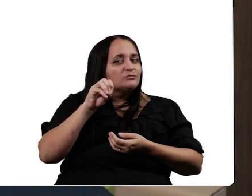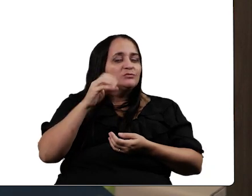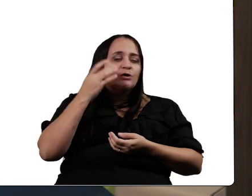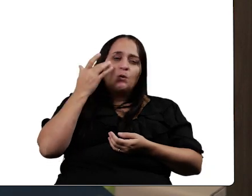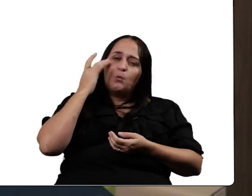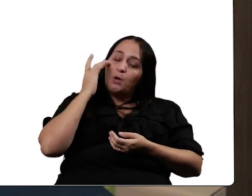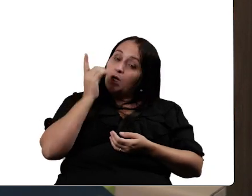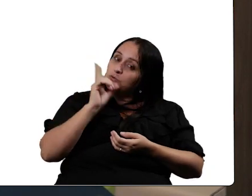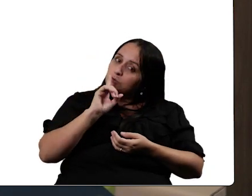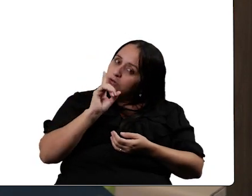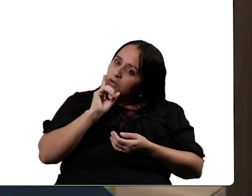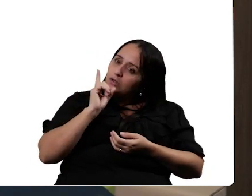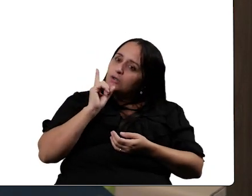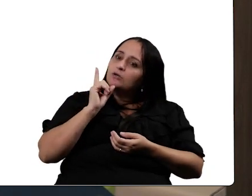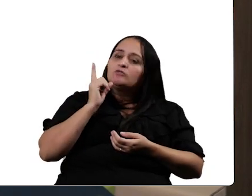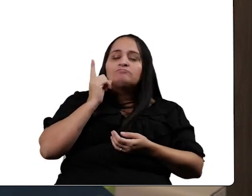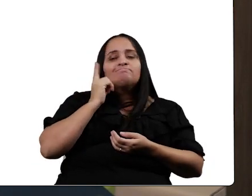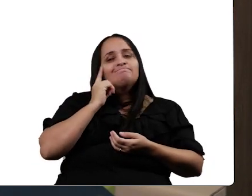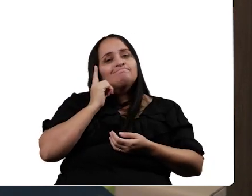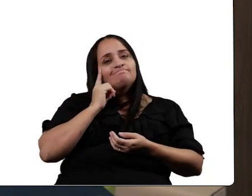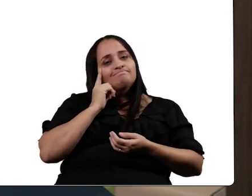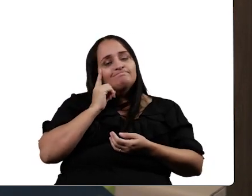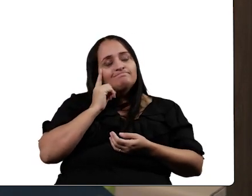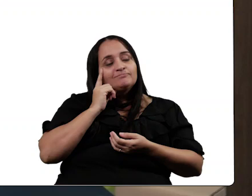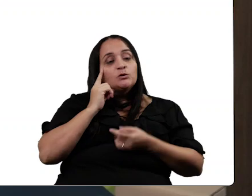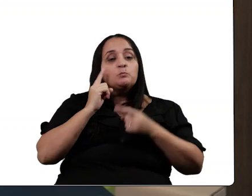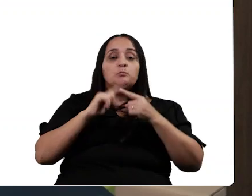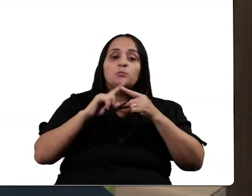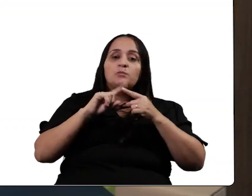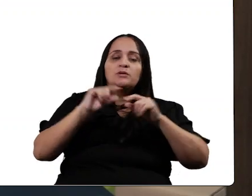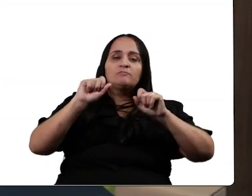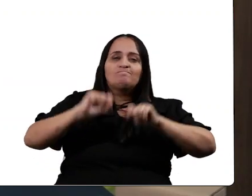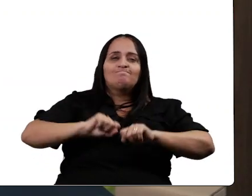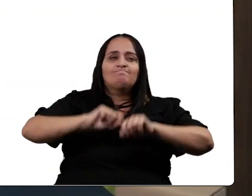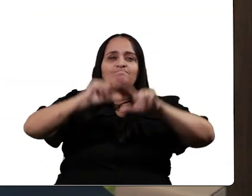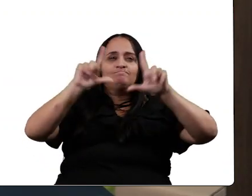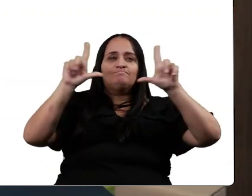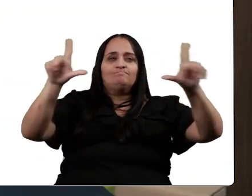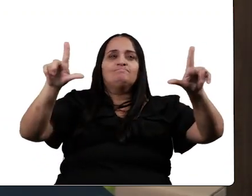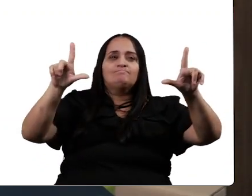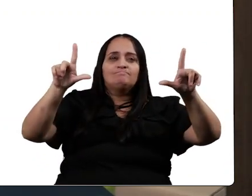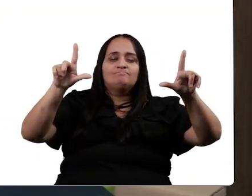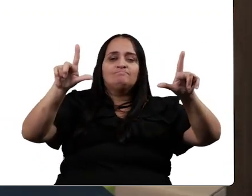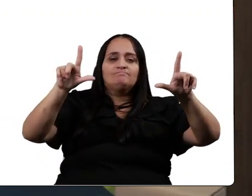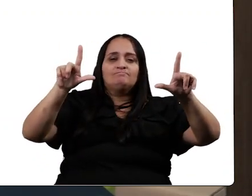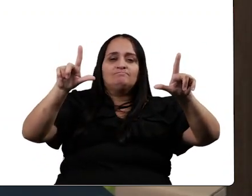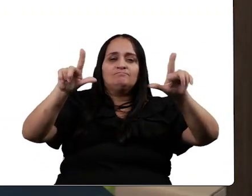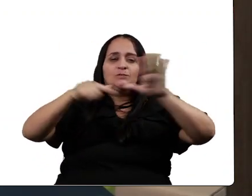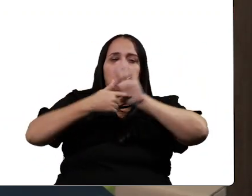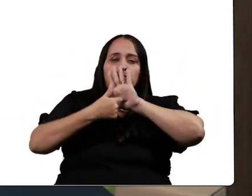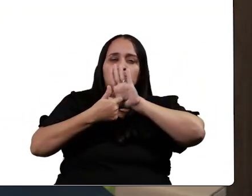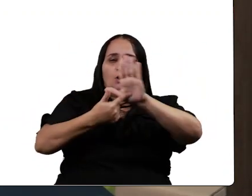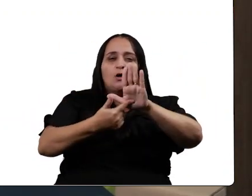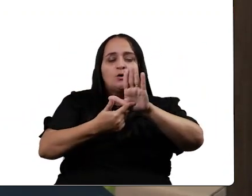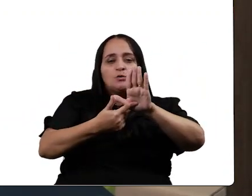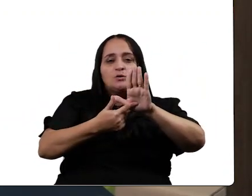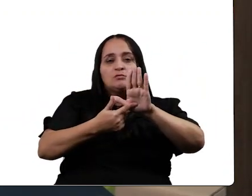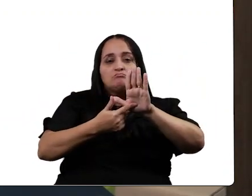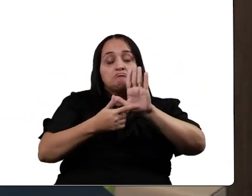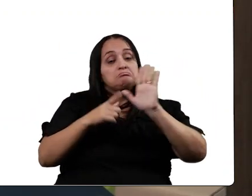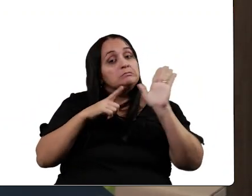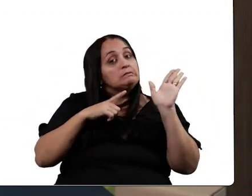Eu acho que não. Apesar da maioria das publicidades terem vocativo, não é o caso